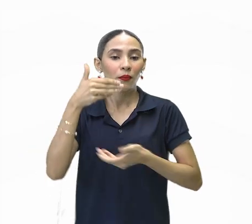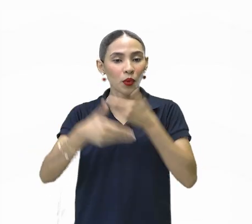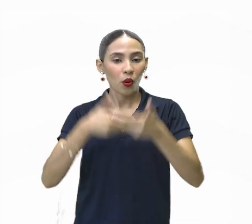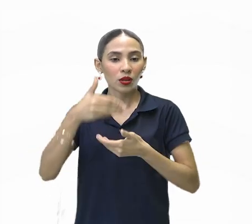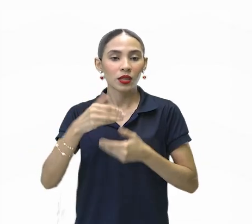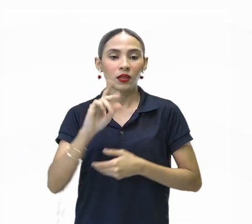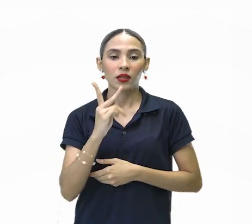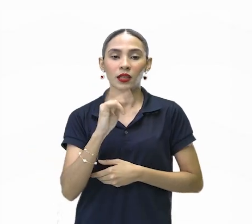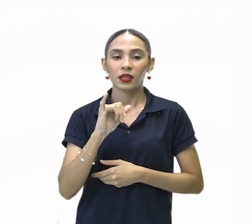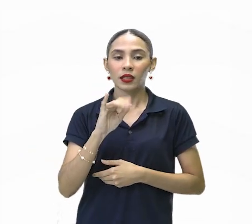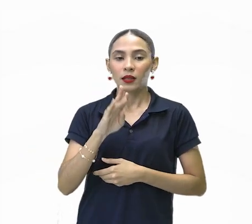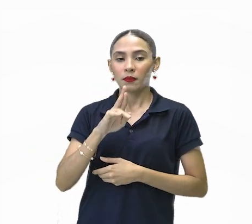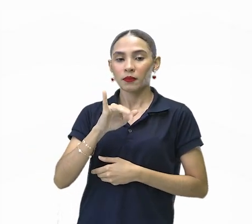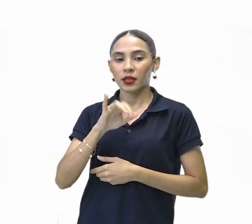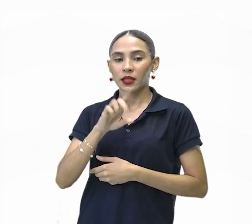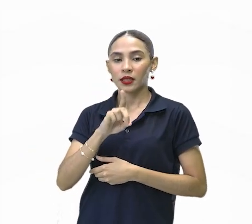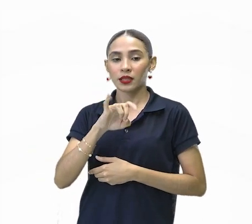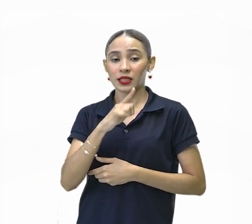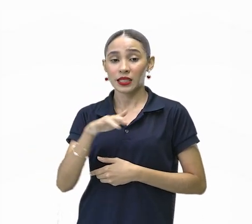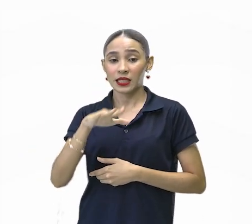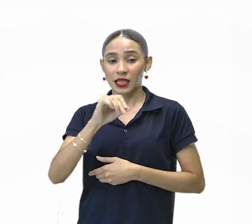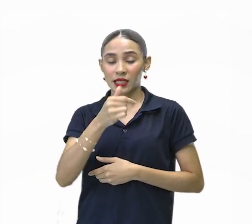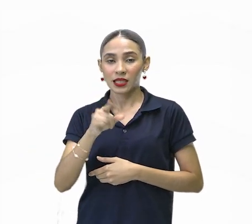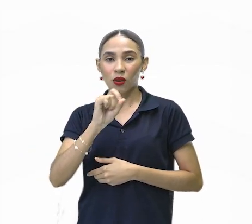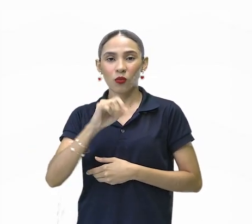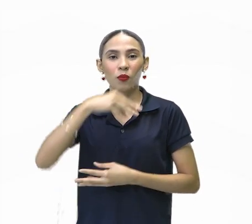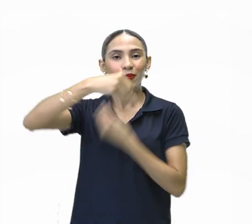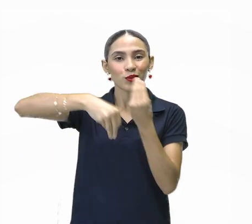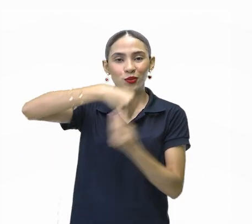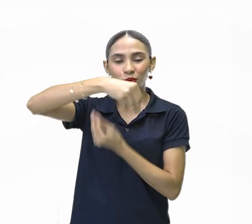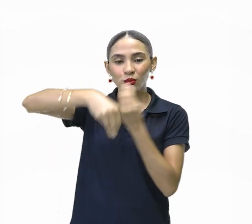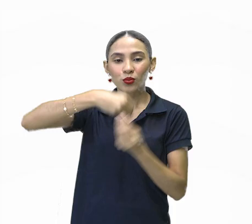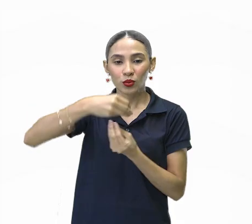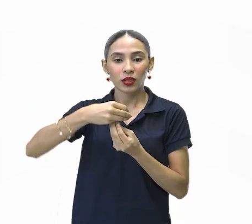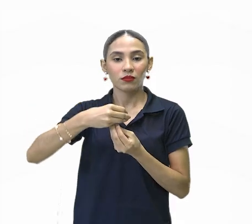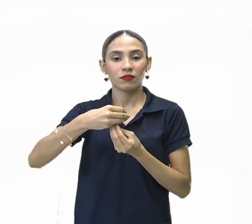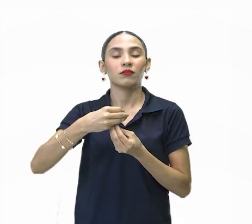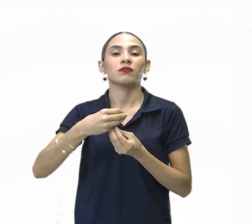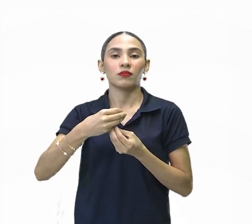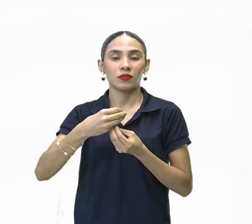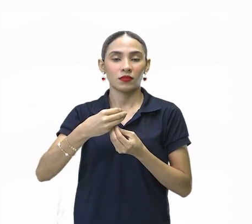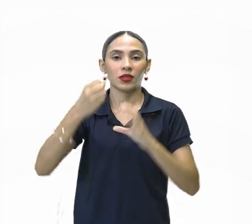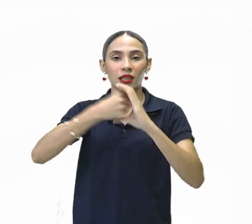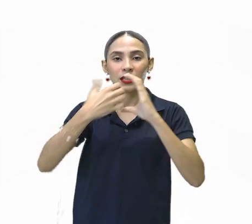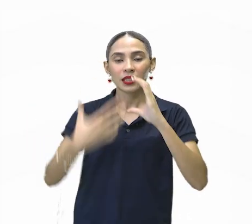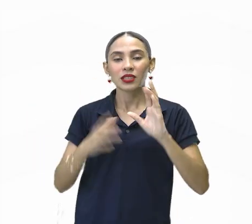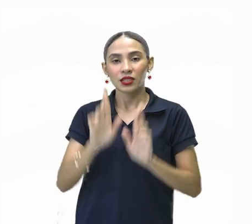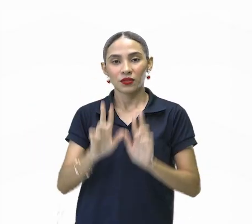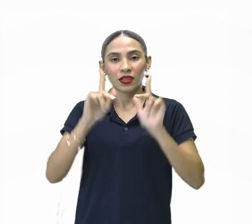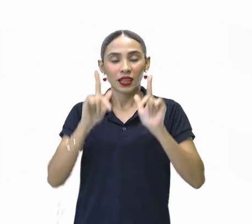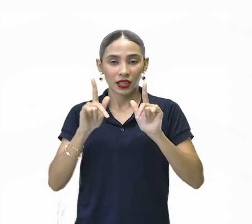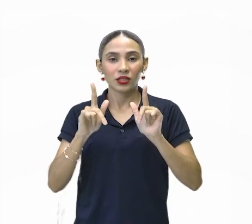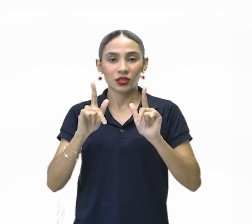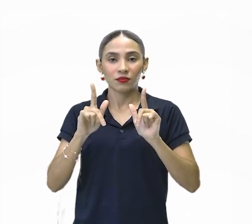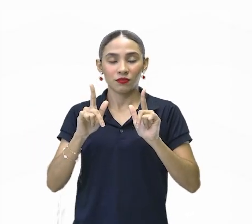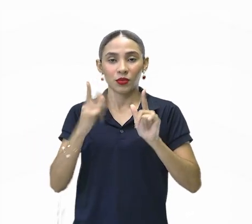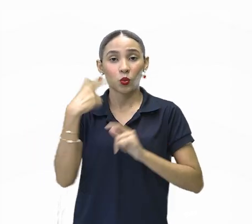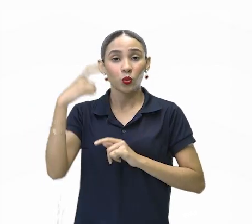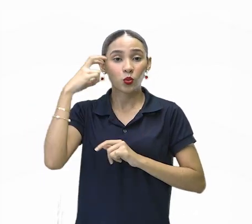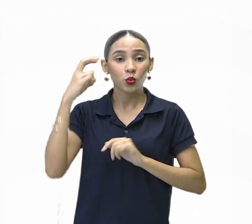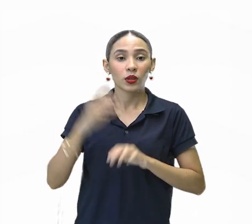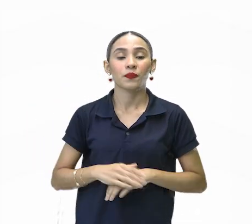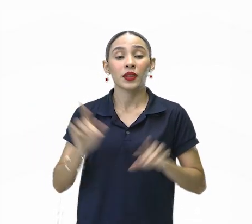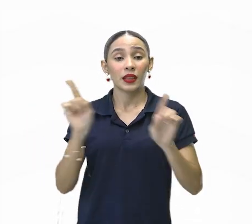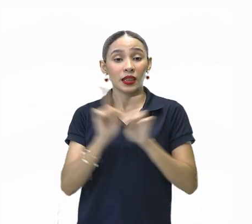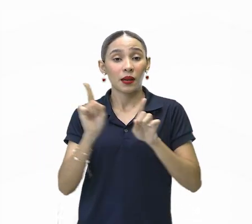de hibridização, ou seja, da mistura entre elementos de diferentes origens culturais. Nestor